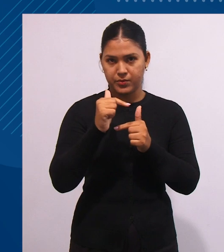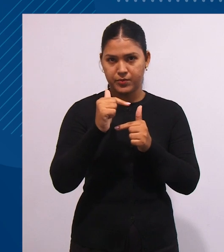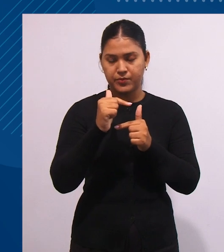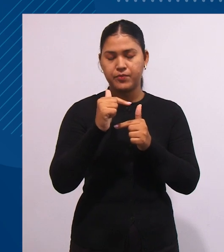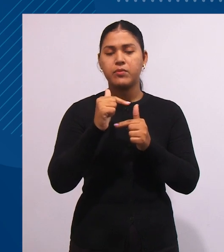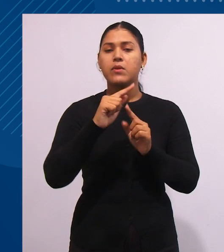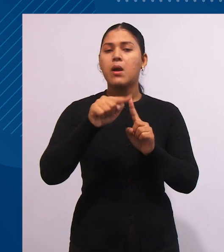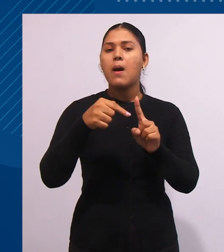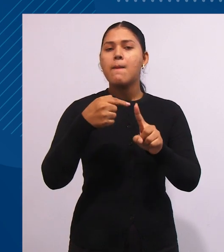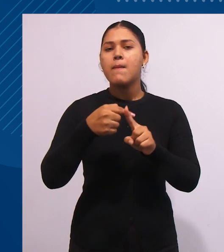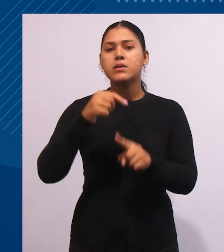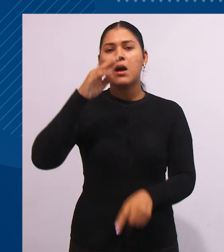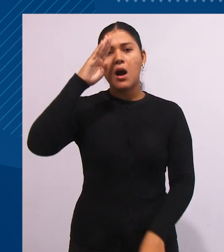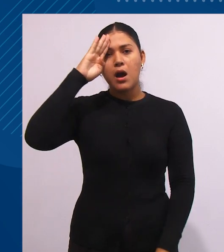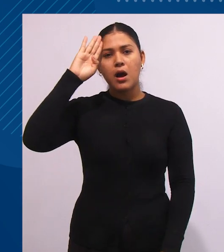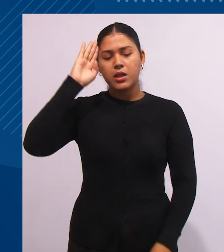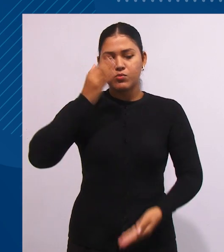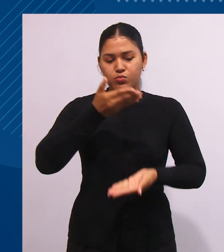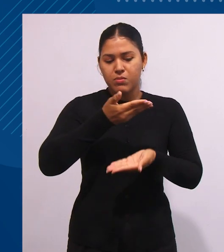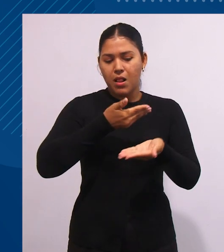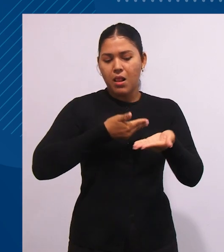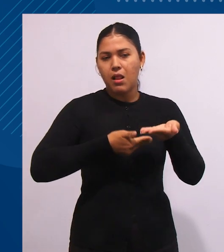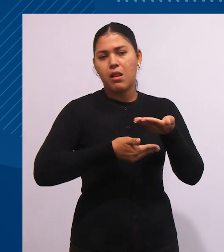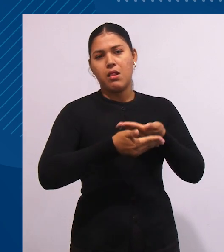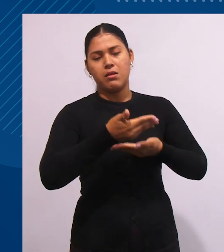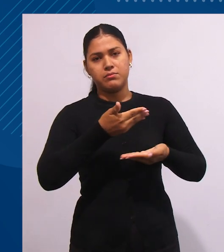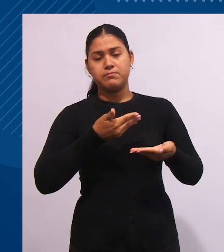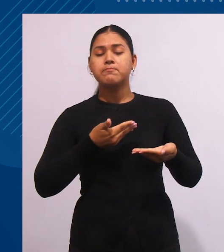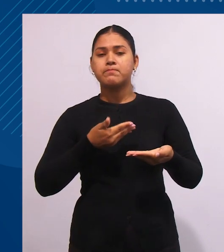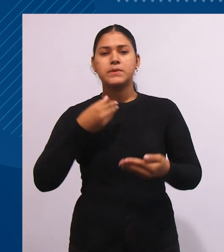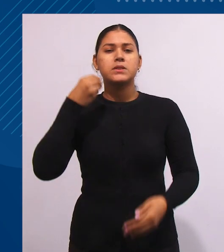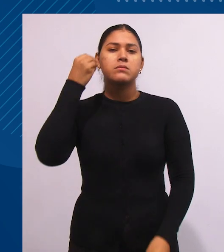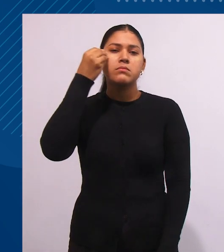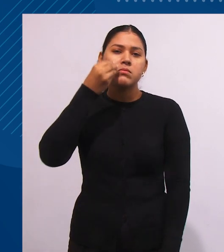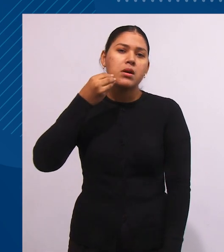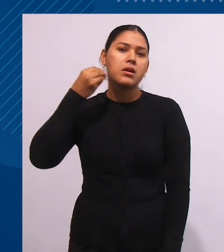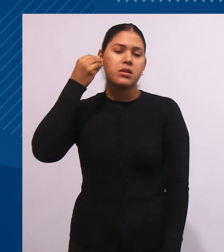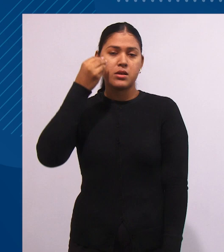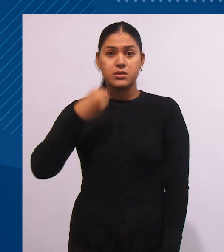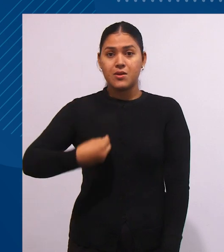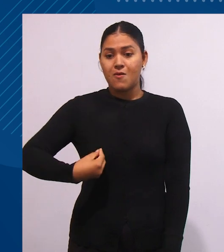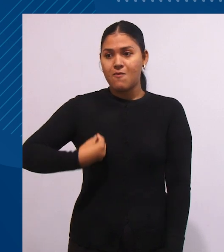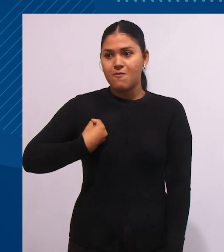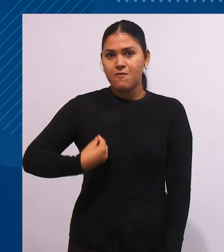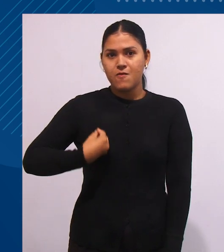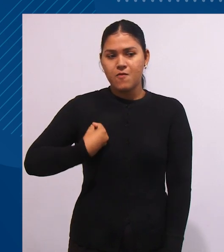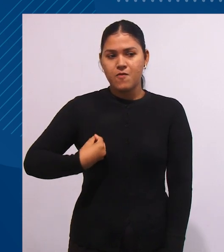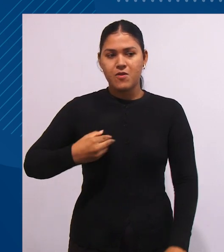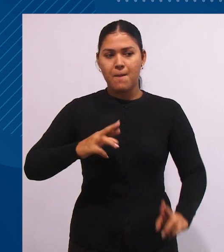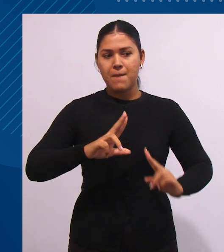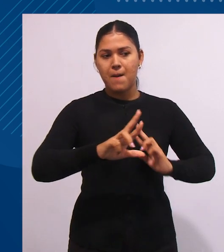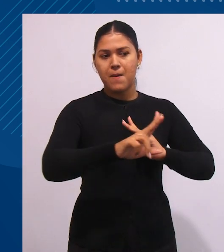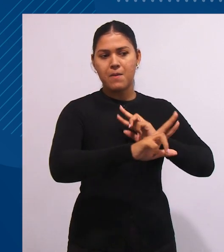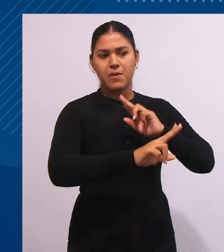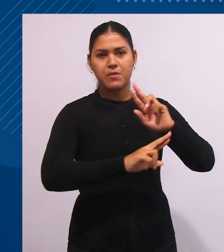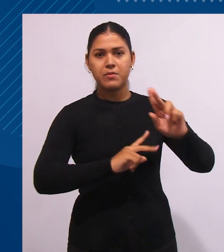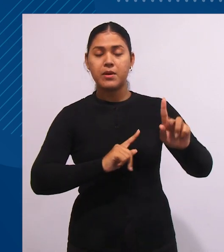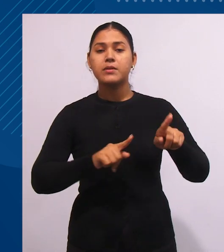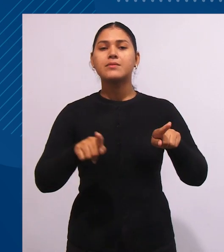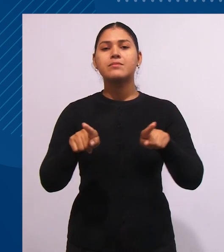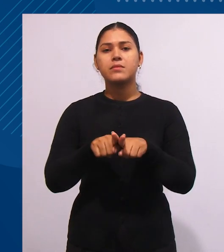o acadêmico, se assim a gente pode dizer, né? Das experiências, das vivências e dessa